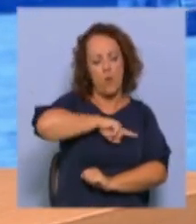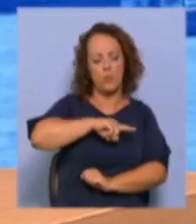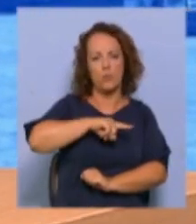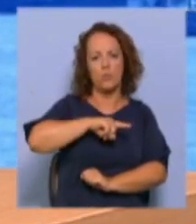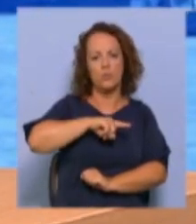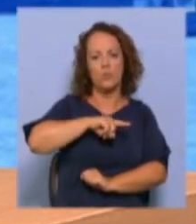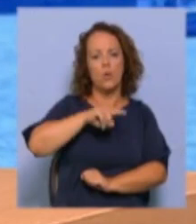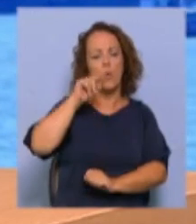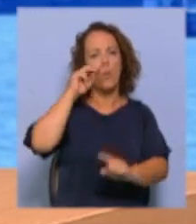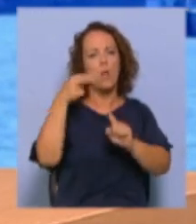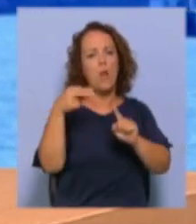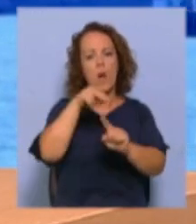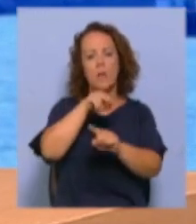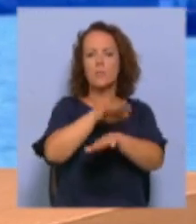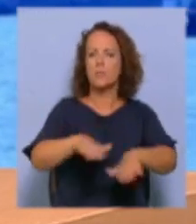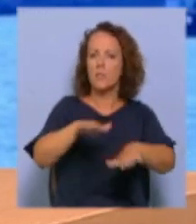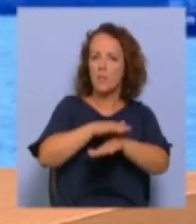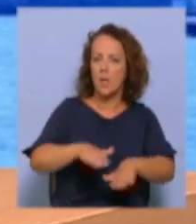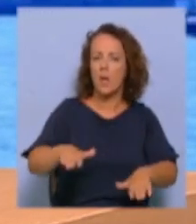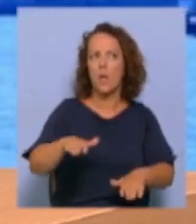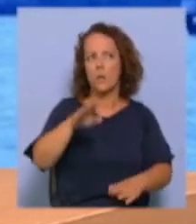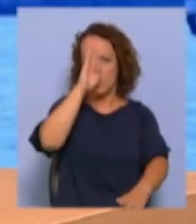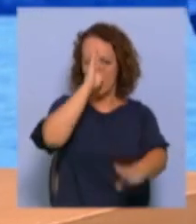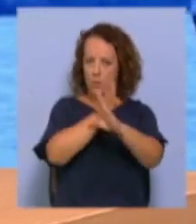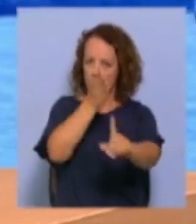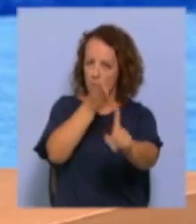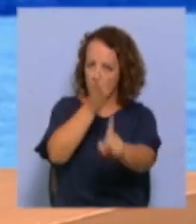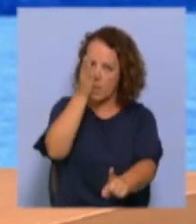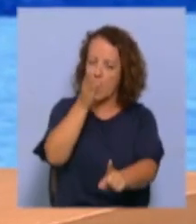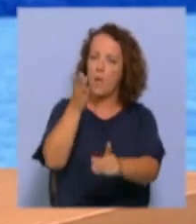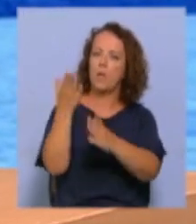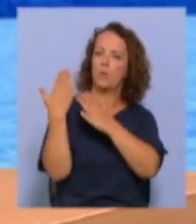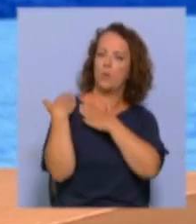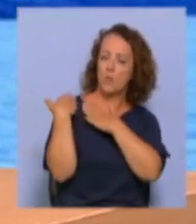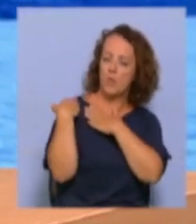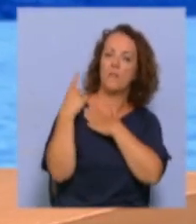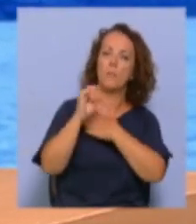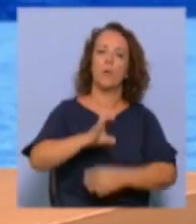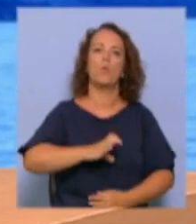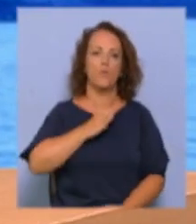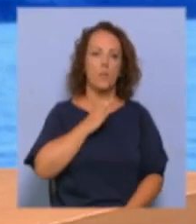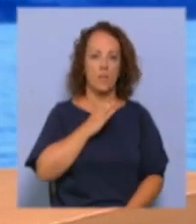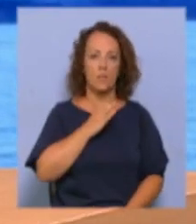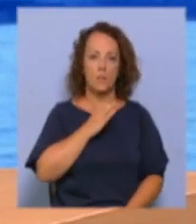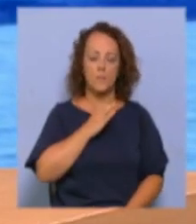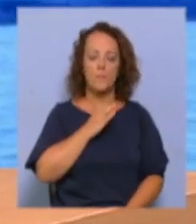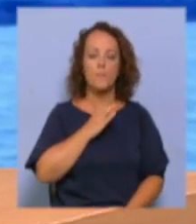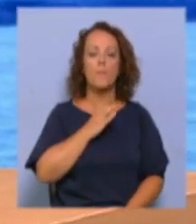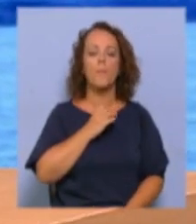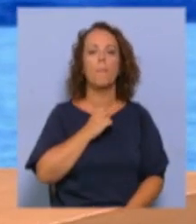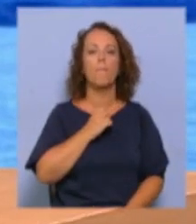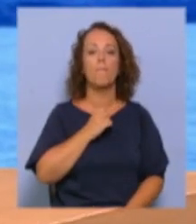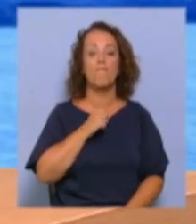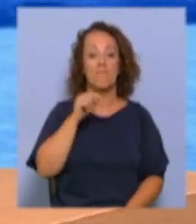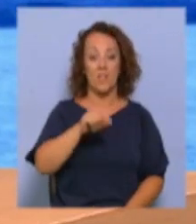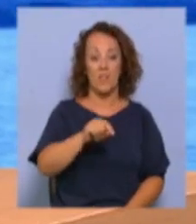olhar muito sereno, muito determinado, muito responsável, mas também confiante. E se não forem estes diferentes